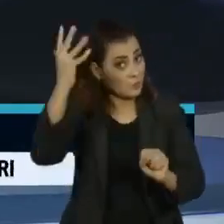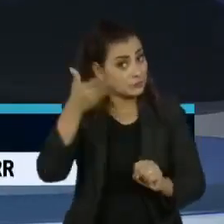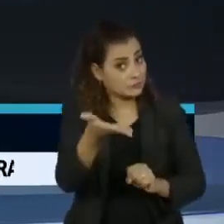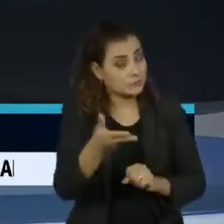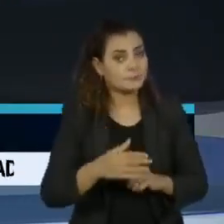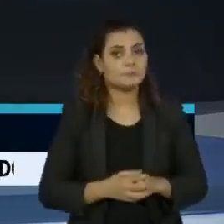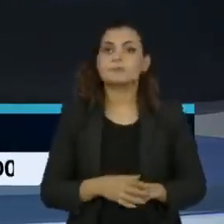nós não consegui